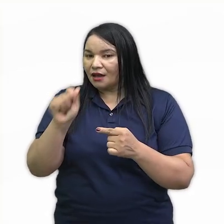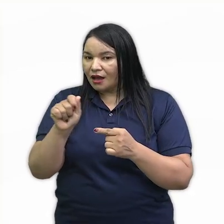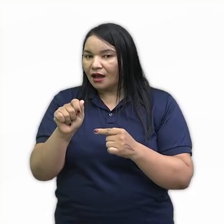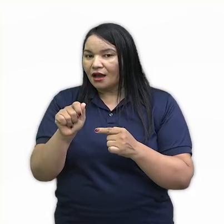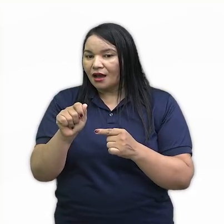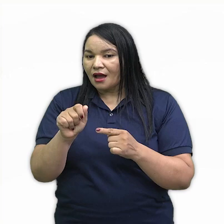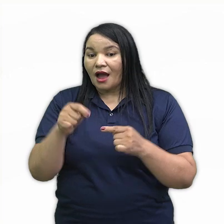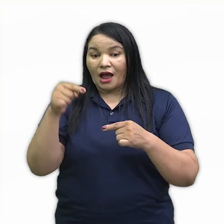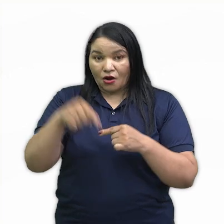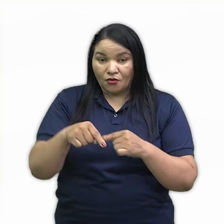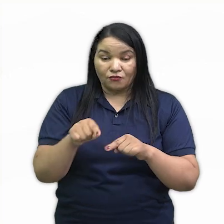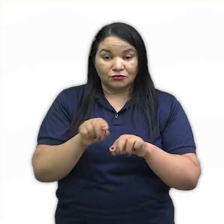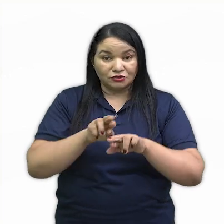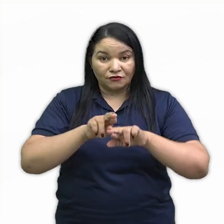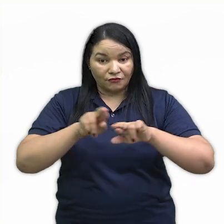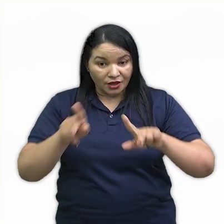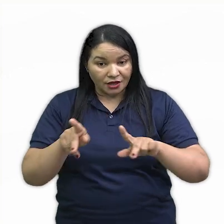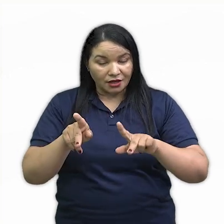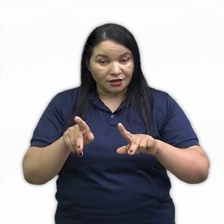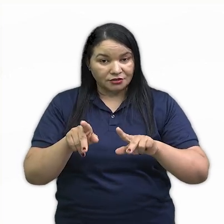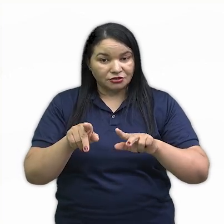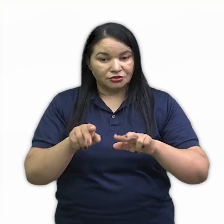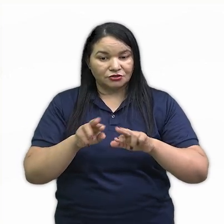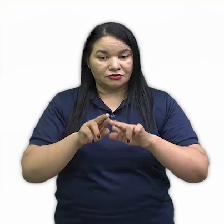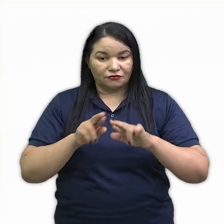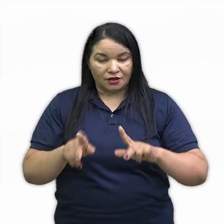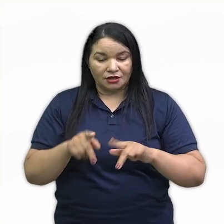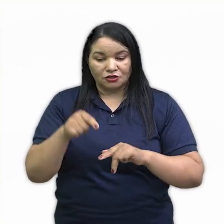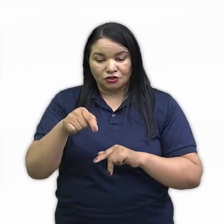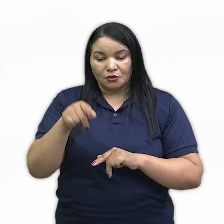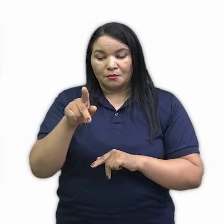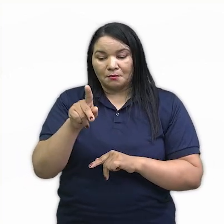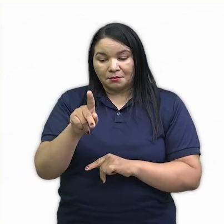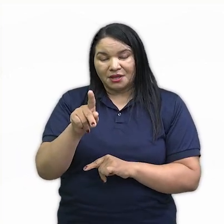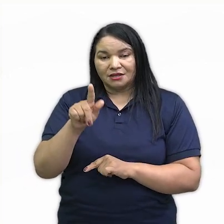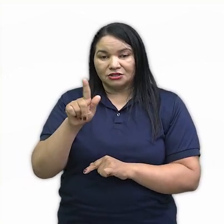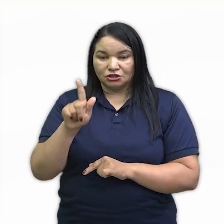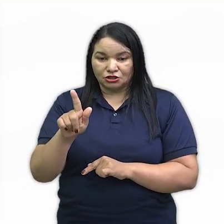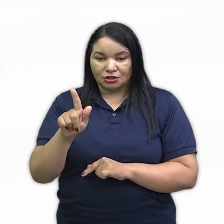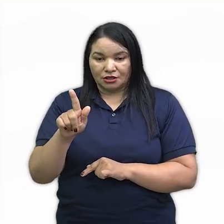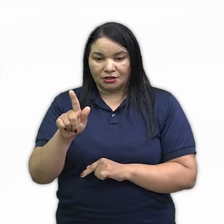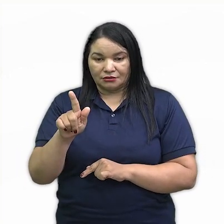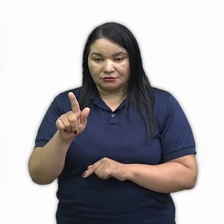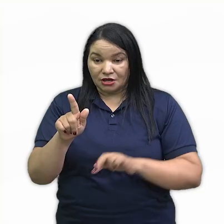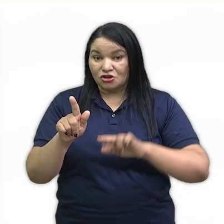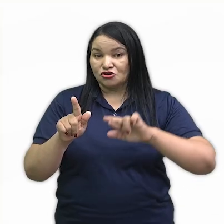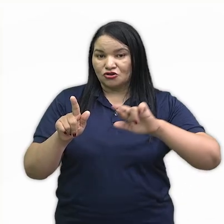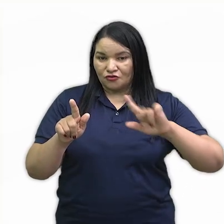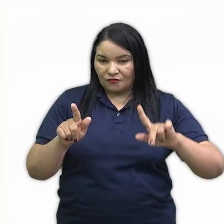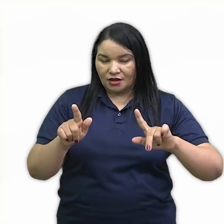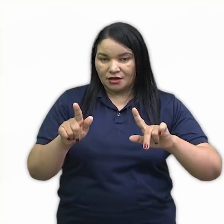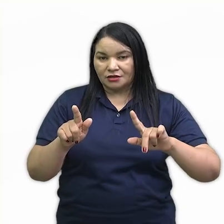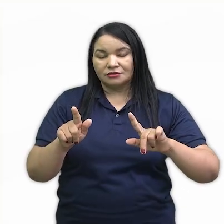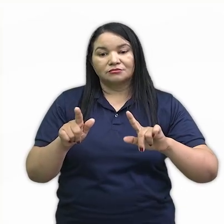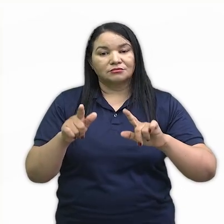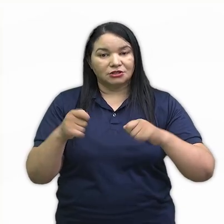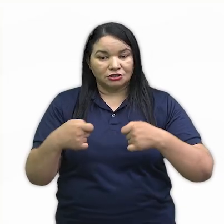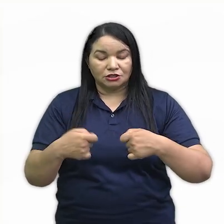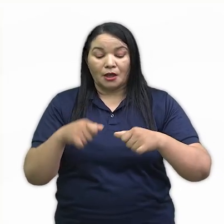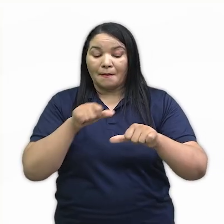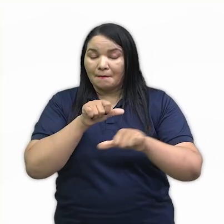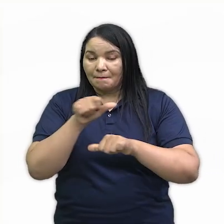da progressão aritmética. Como nós estamos falando aqui em PG, a gente tem que mudar a